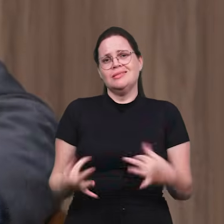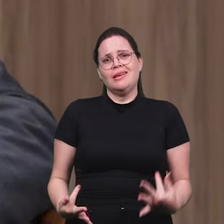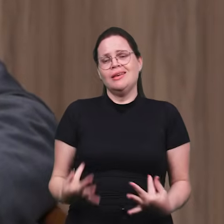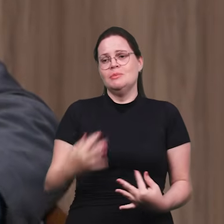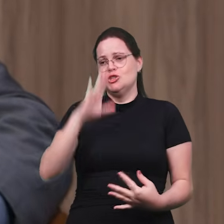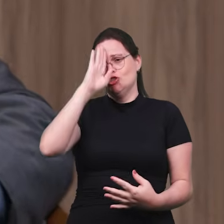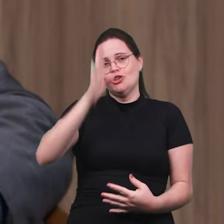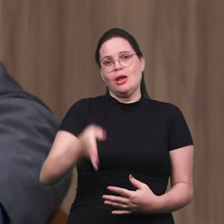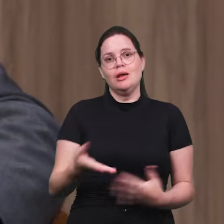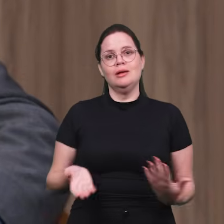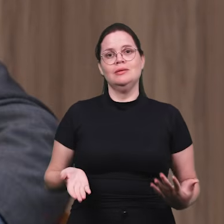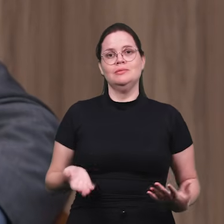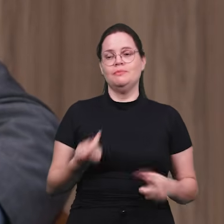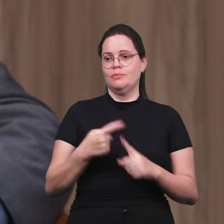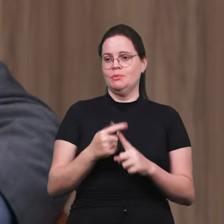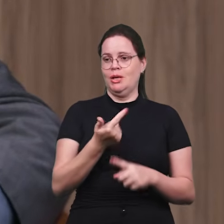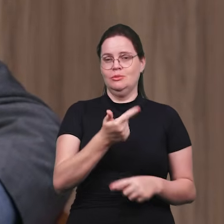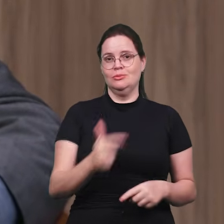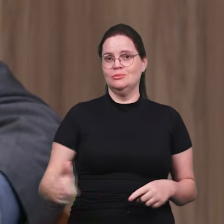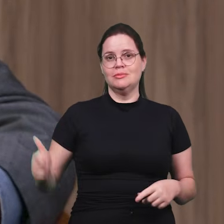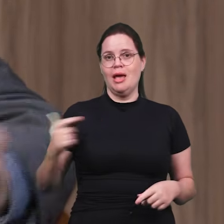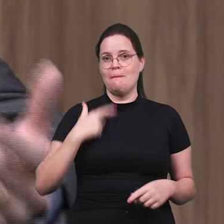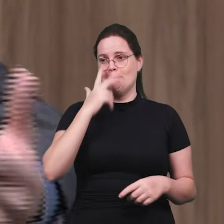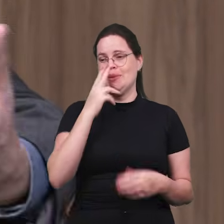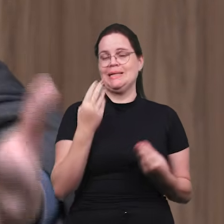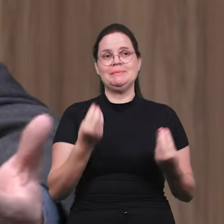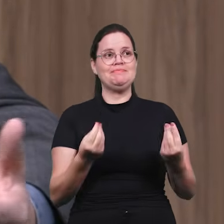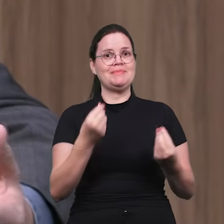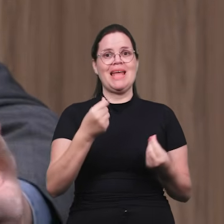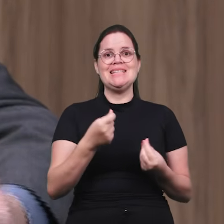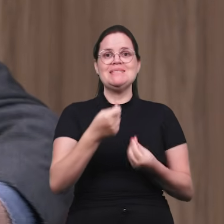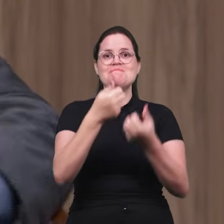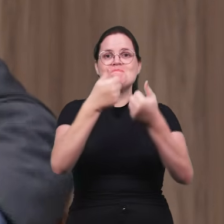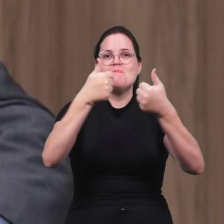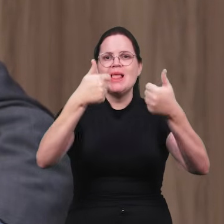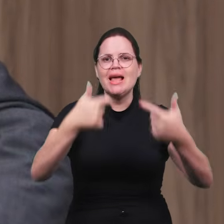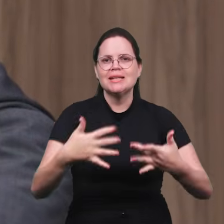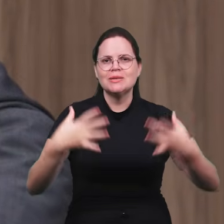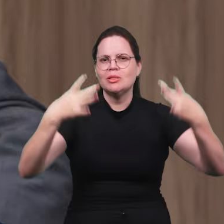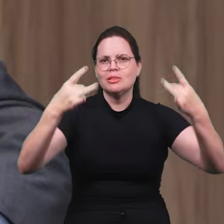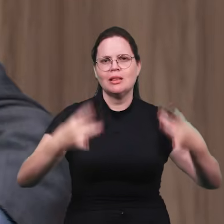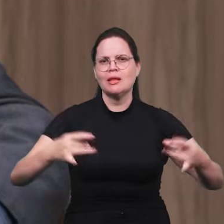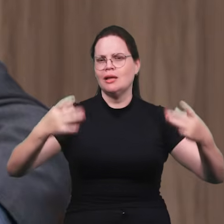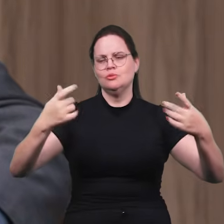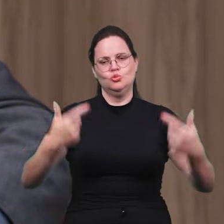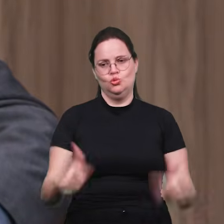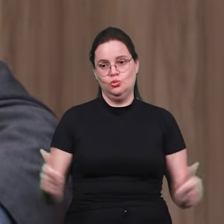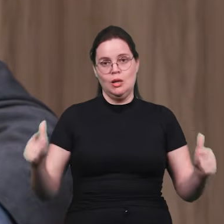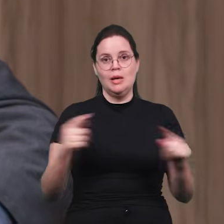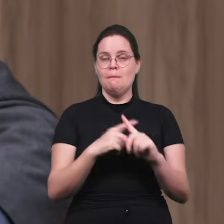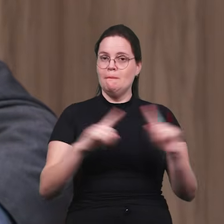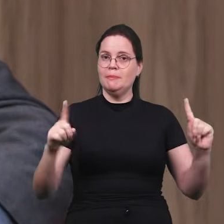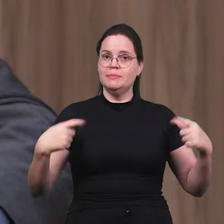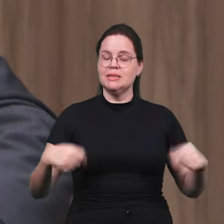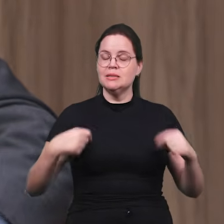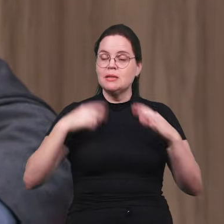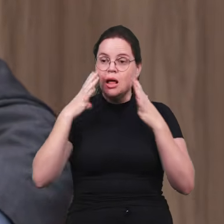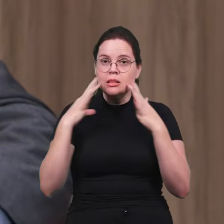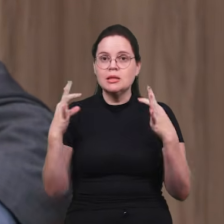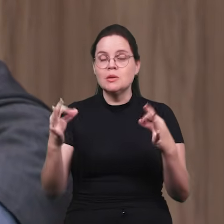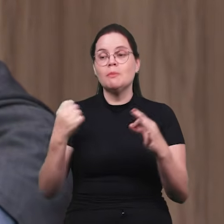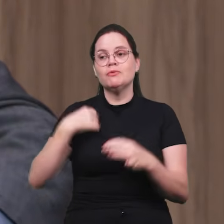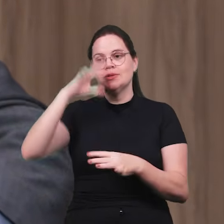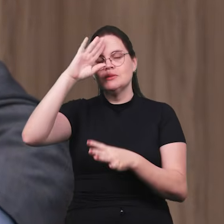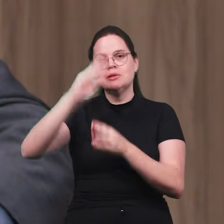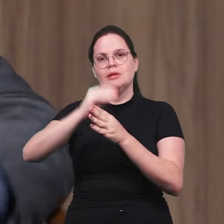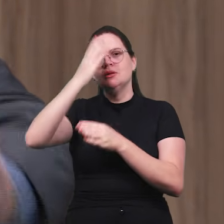objetiva, porque não tem muito argumento, mas ele precisa, de fato, ser bem interpretado. E quando você interpreta bem, você